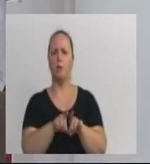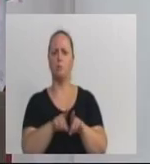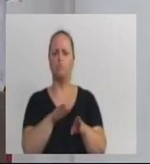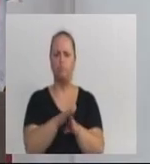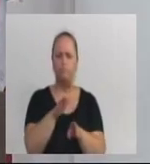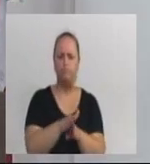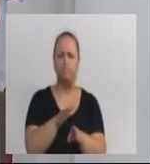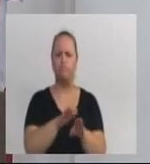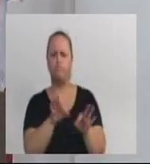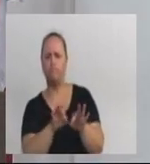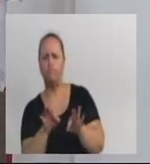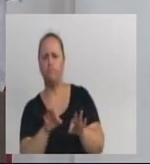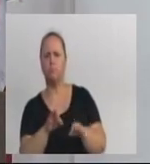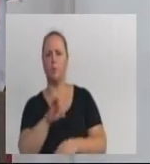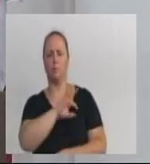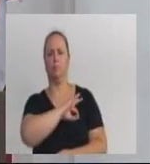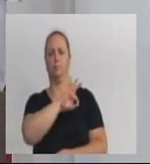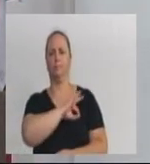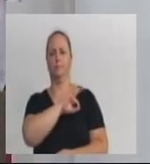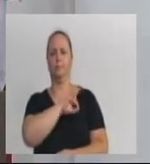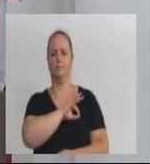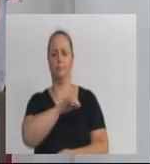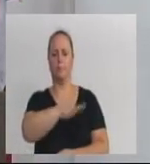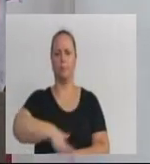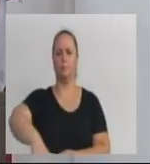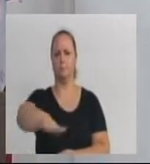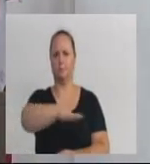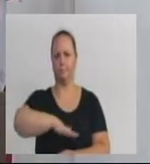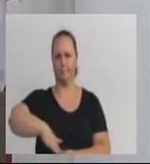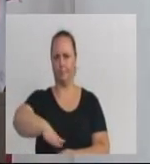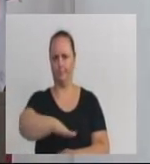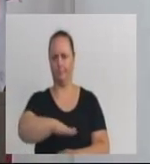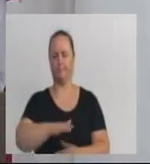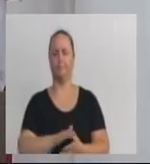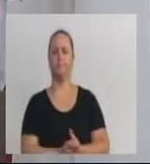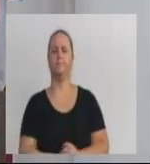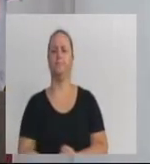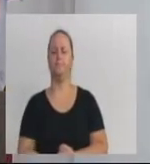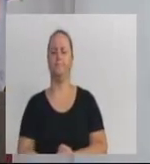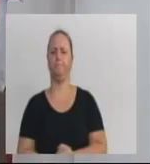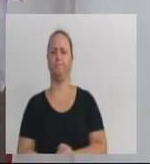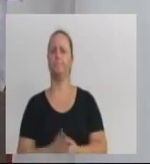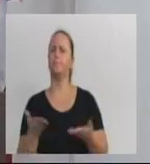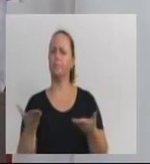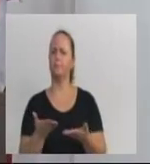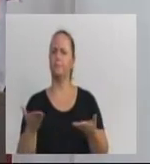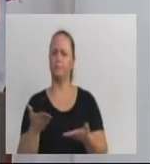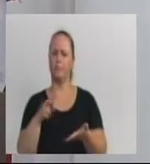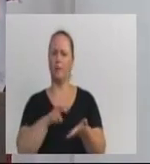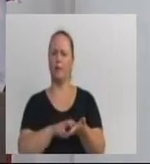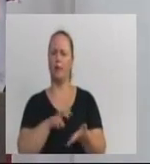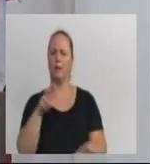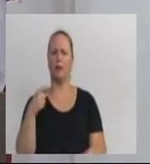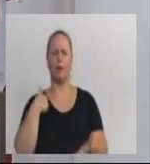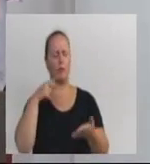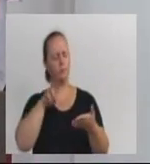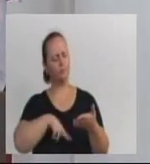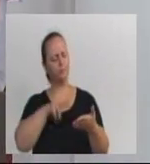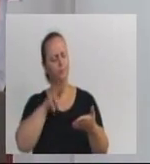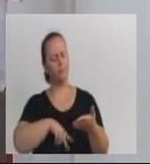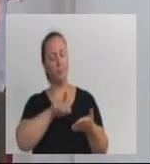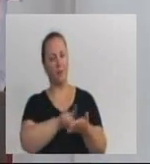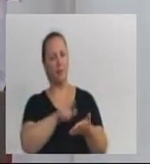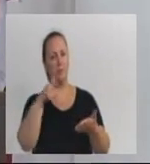Itajaí. Hoje pela manhã, lendo o Jornal de Santa Catarina, lendo cada resposta dada pelo delegado